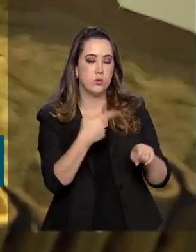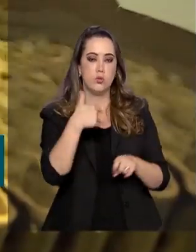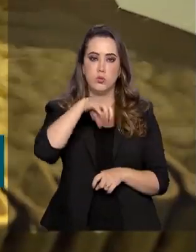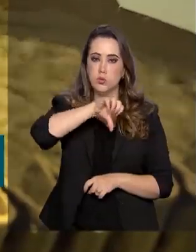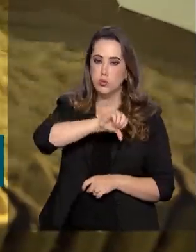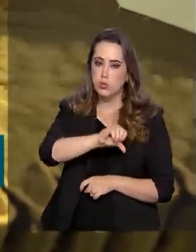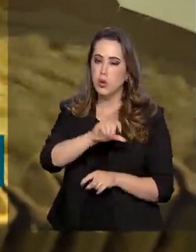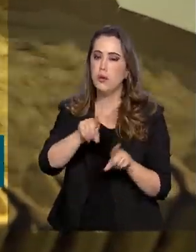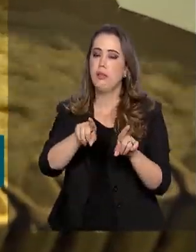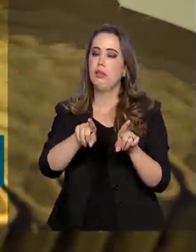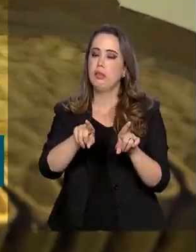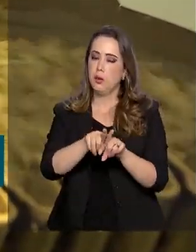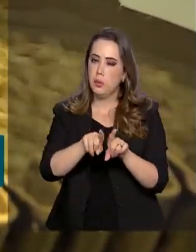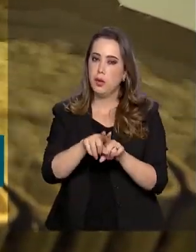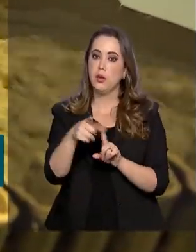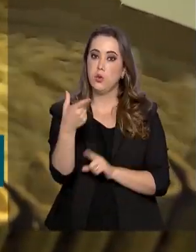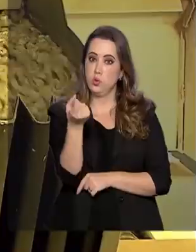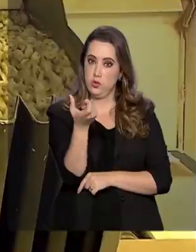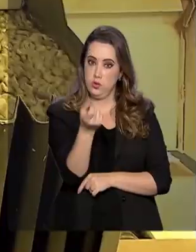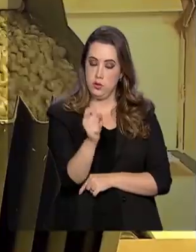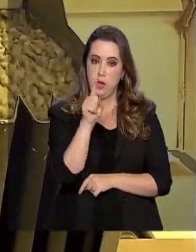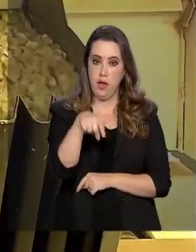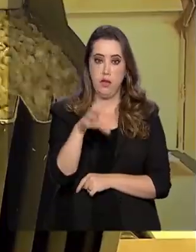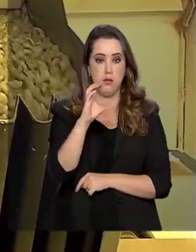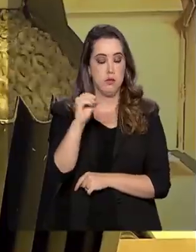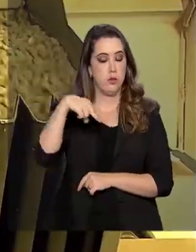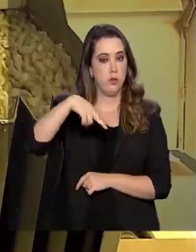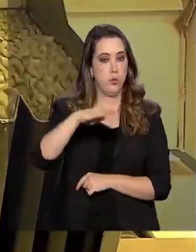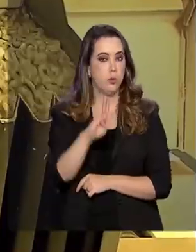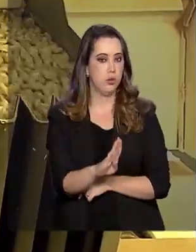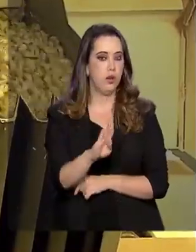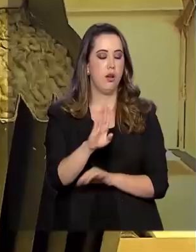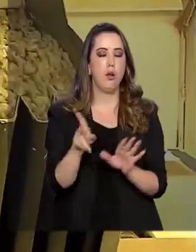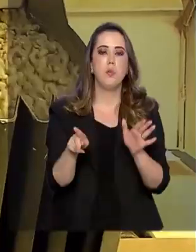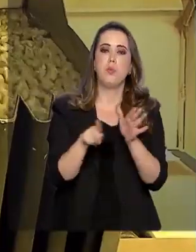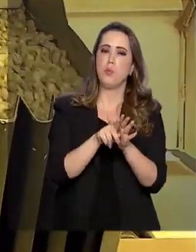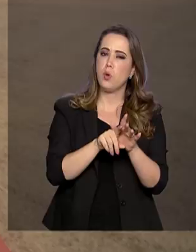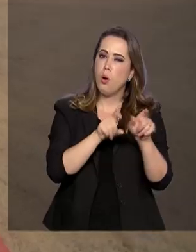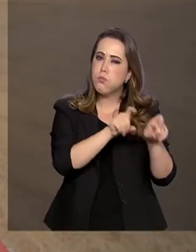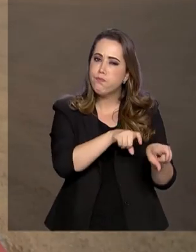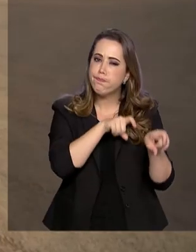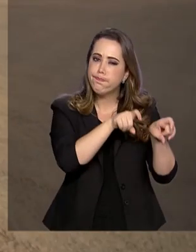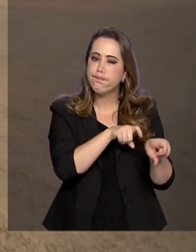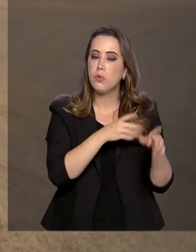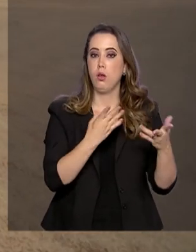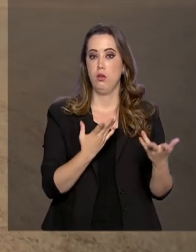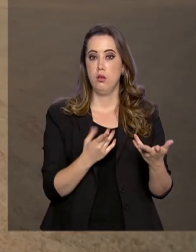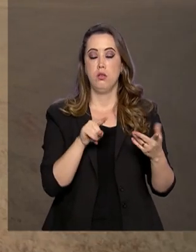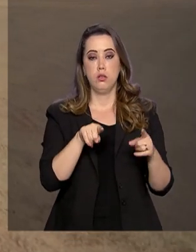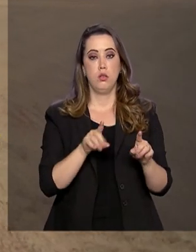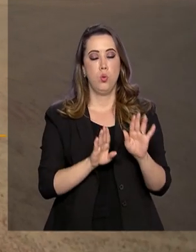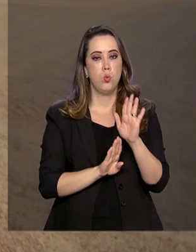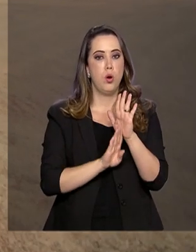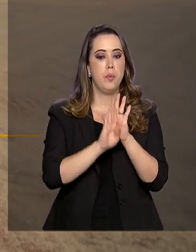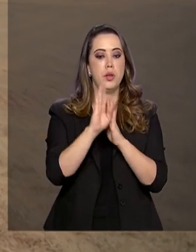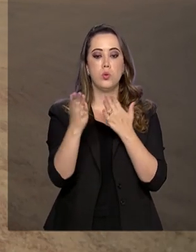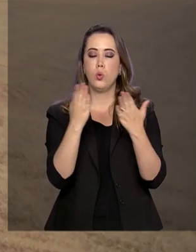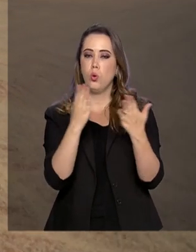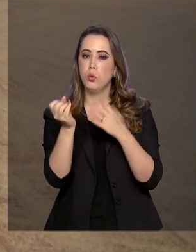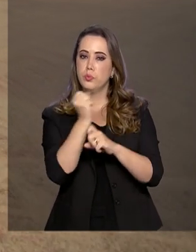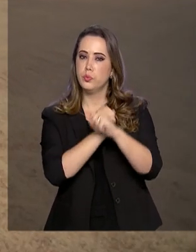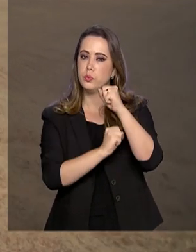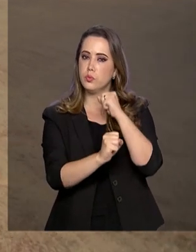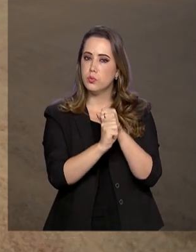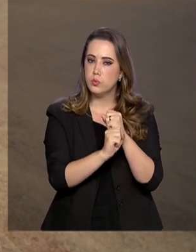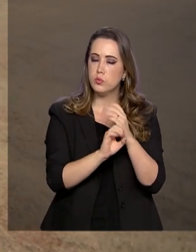-2020 é da Conab, a Companhia Nacional de Abastecimento. O aumento em relação à safra anterior